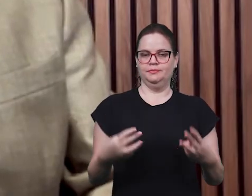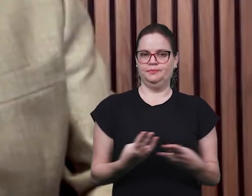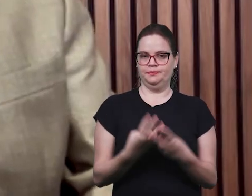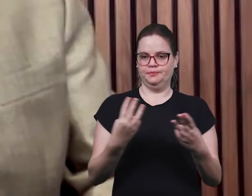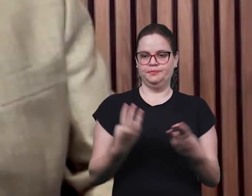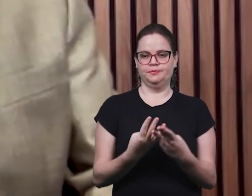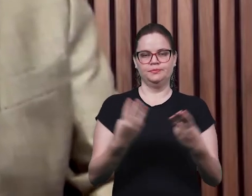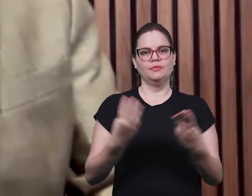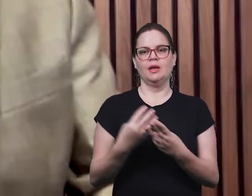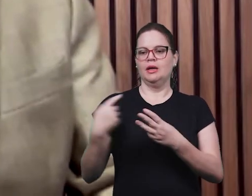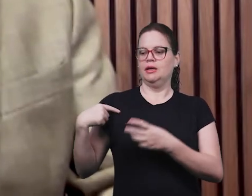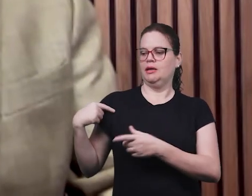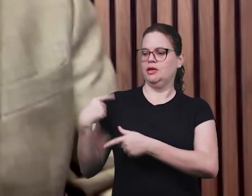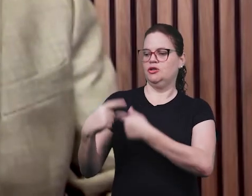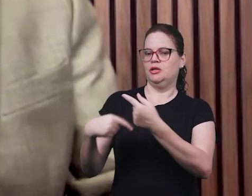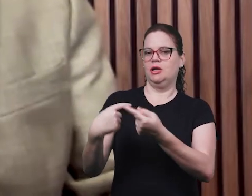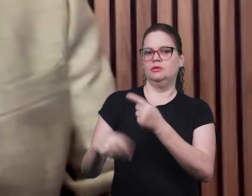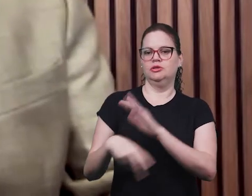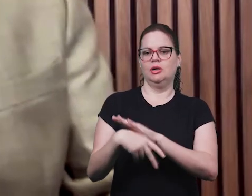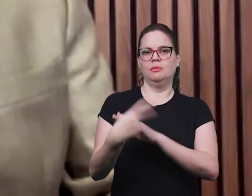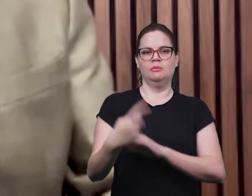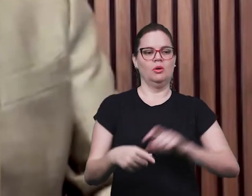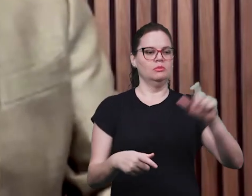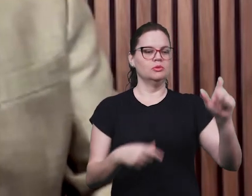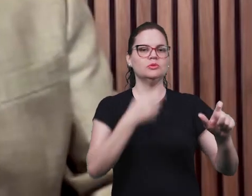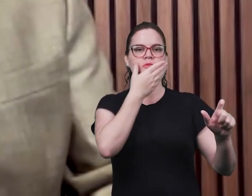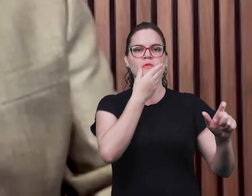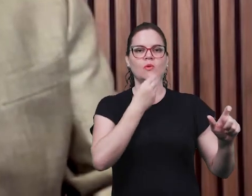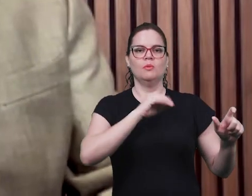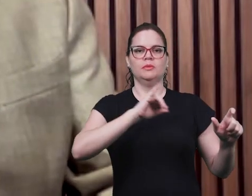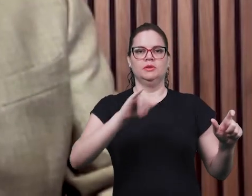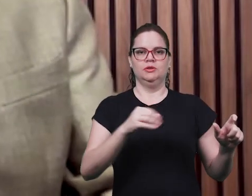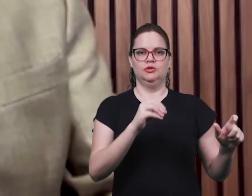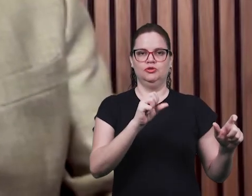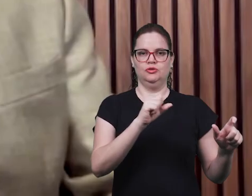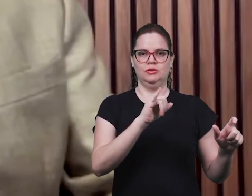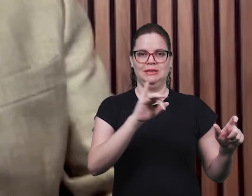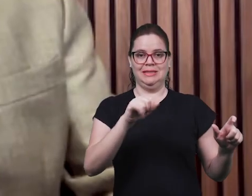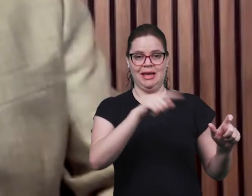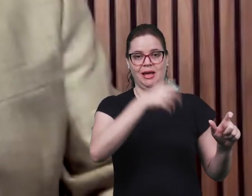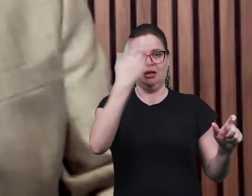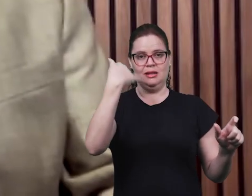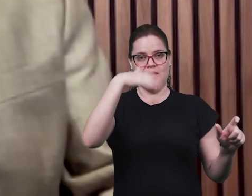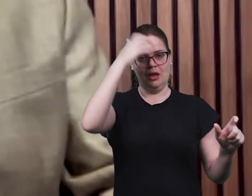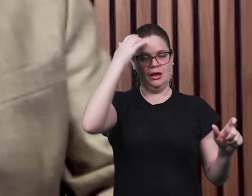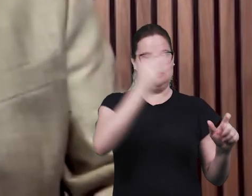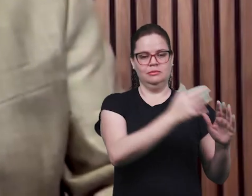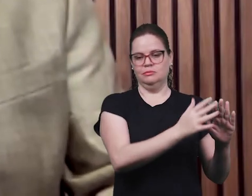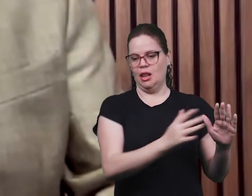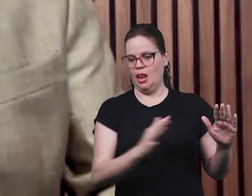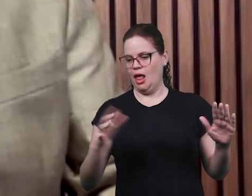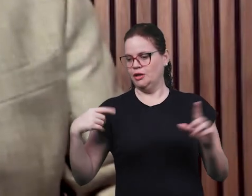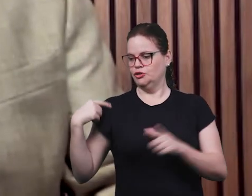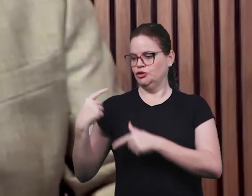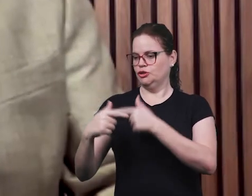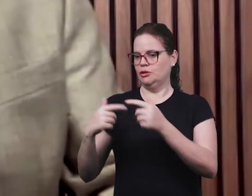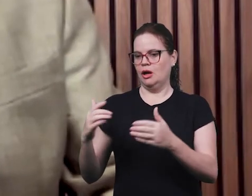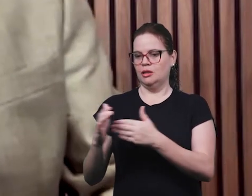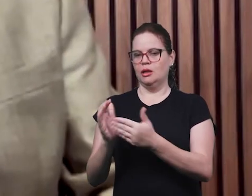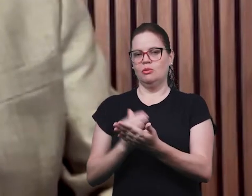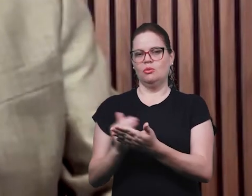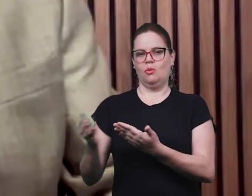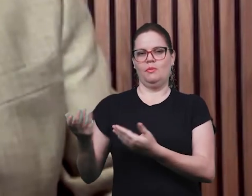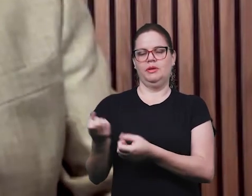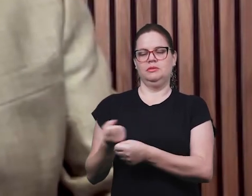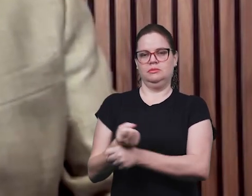genealogia de Josias, né, do rei Josias, até chegar ao início do cativeiro, nós vamos lembrar de pelo menos